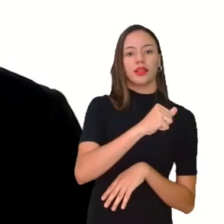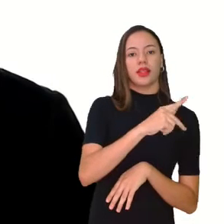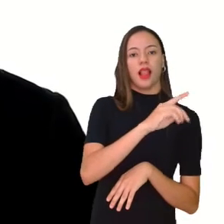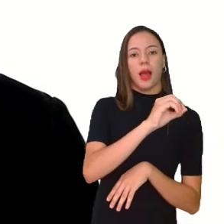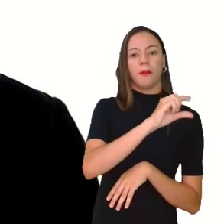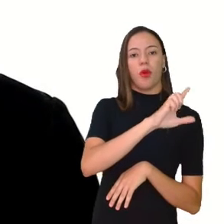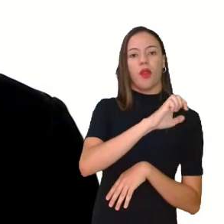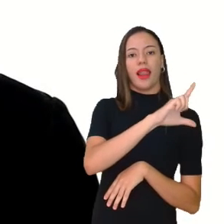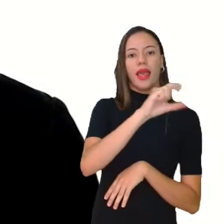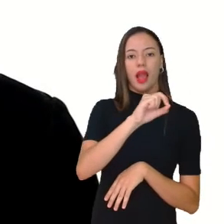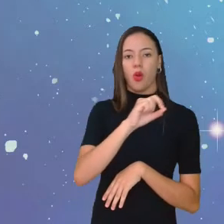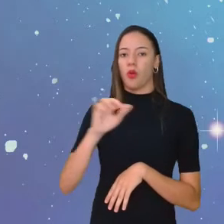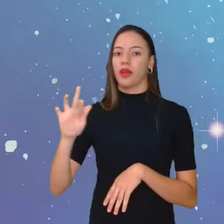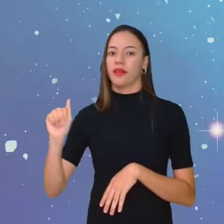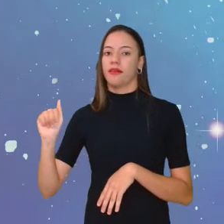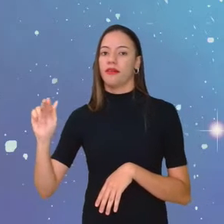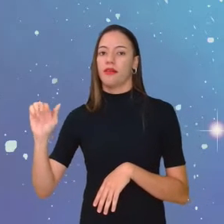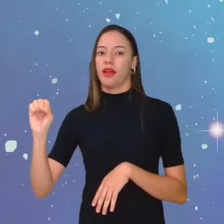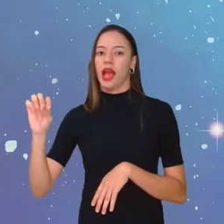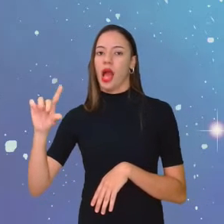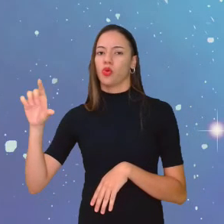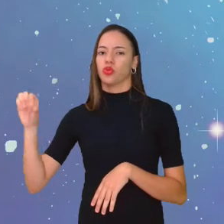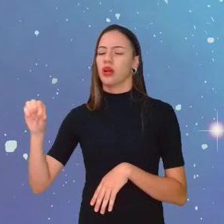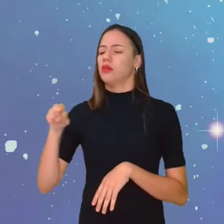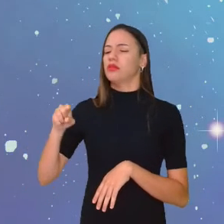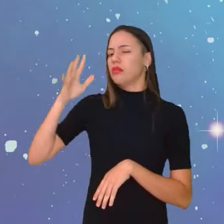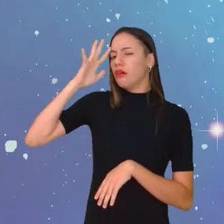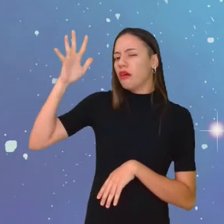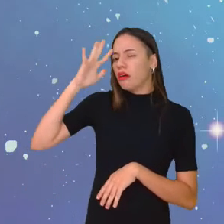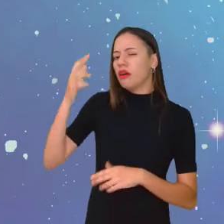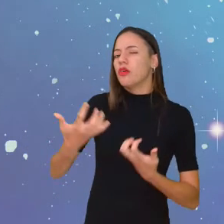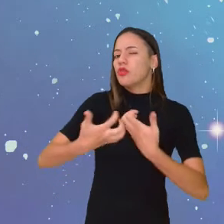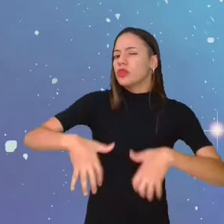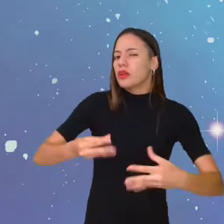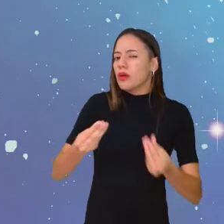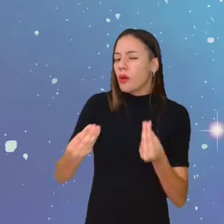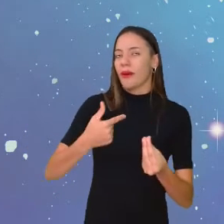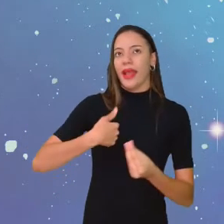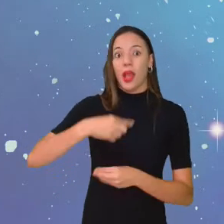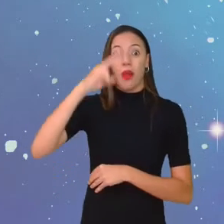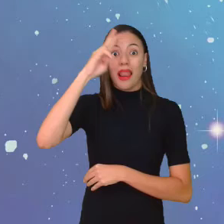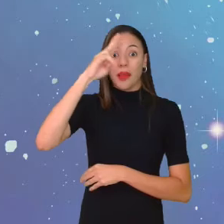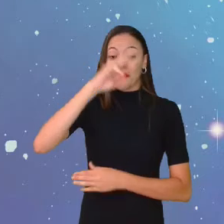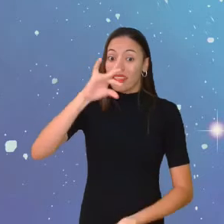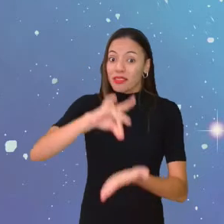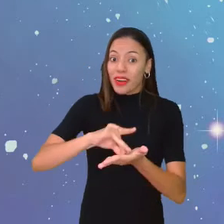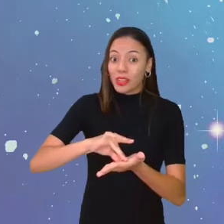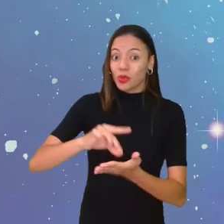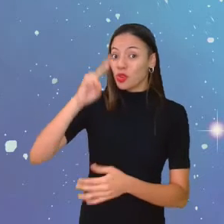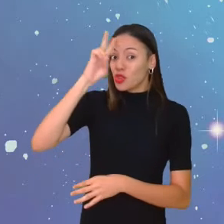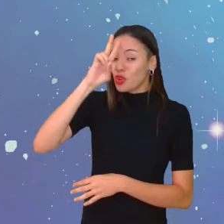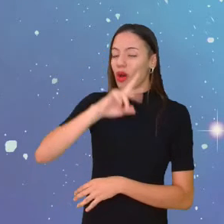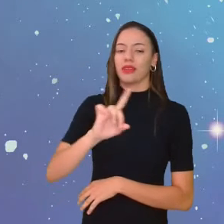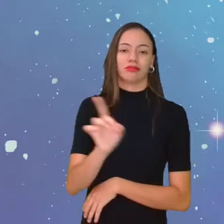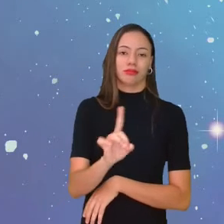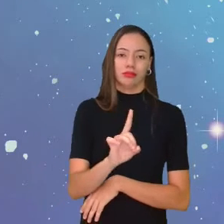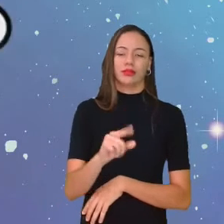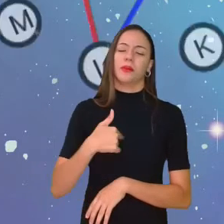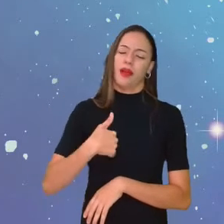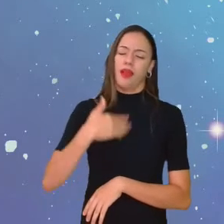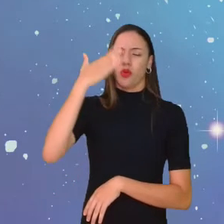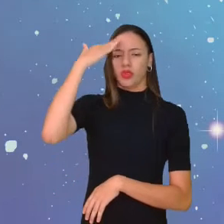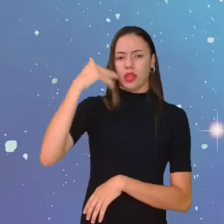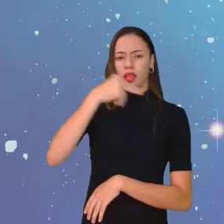ela funciona. Ela funciona da seguinte forma. Eu não vou lembrar historicamente de cada um deles aí não, tá certo? Mas eu sei que Napoleão